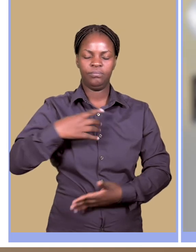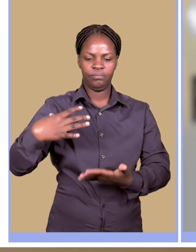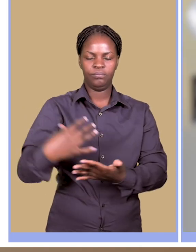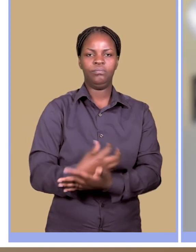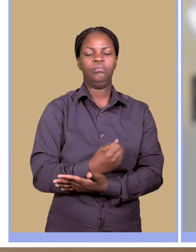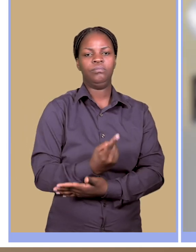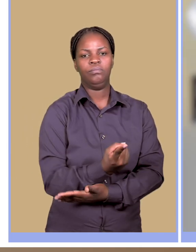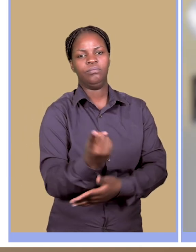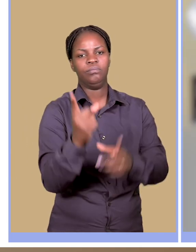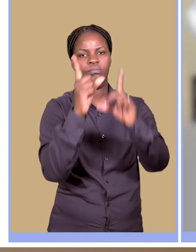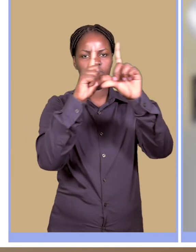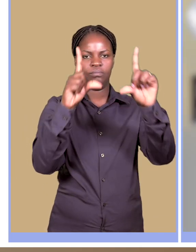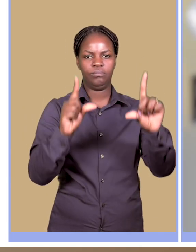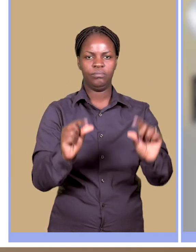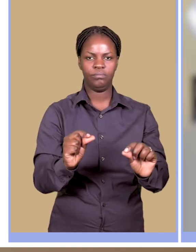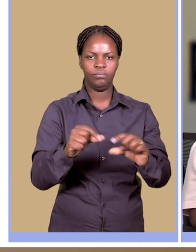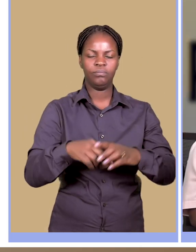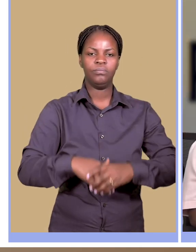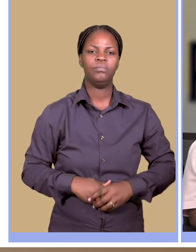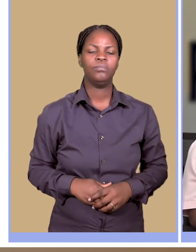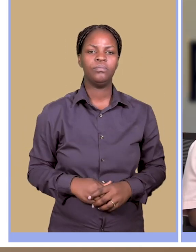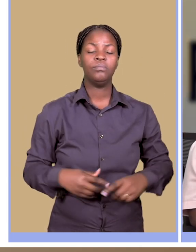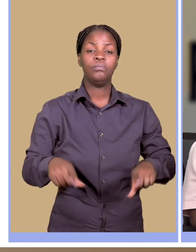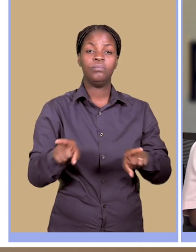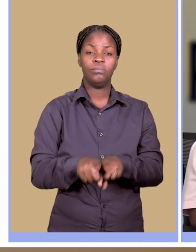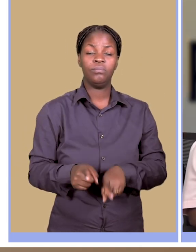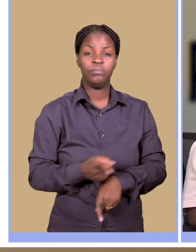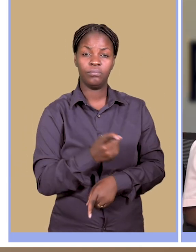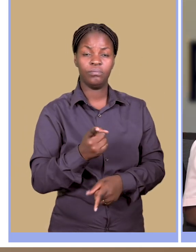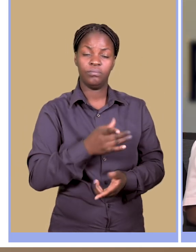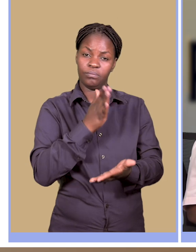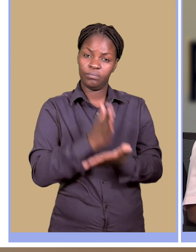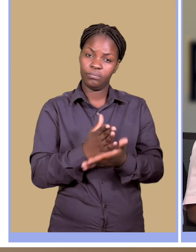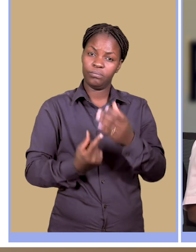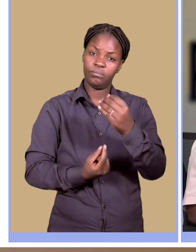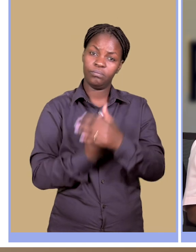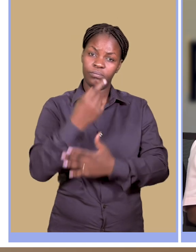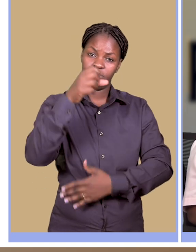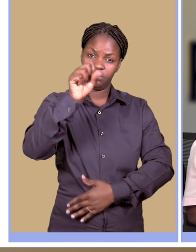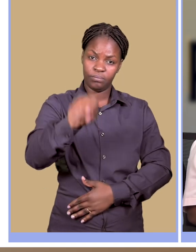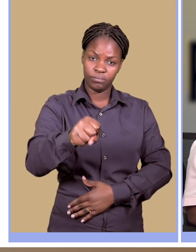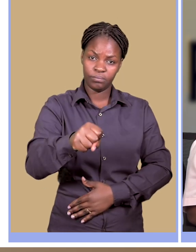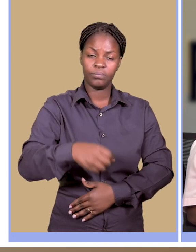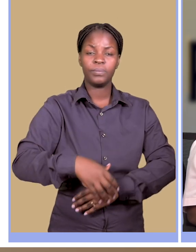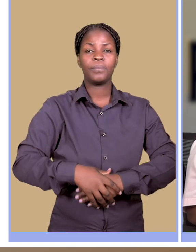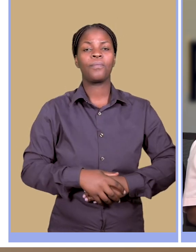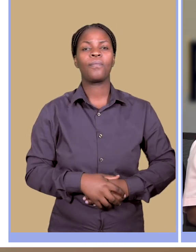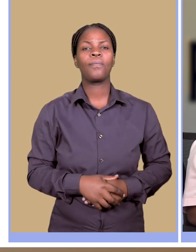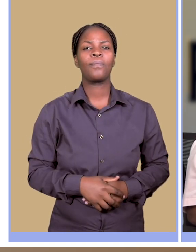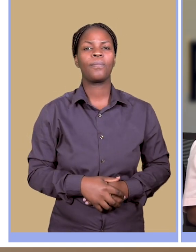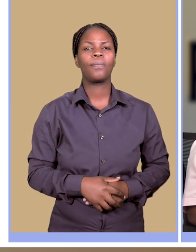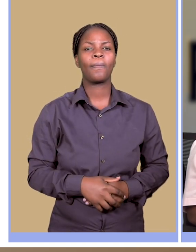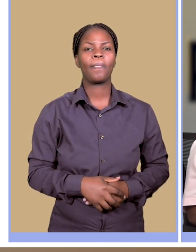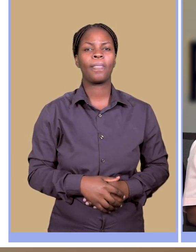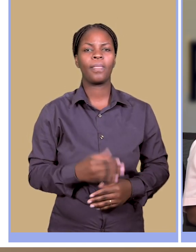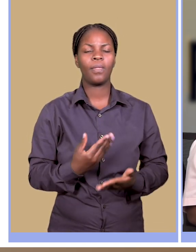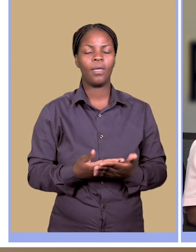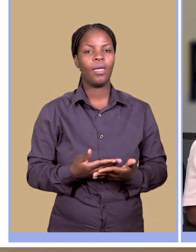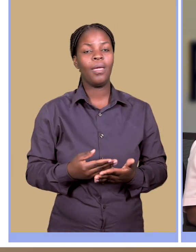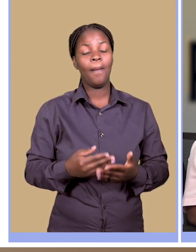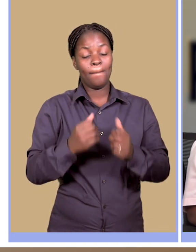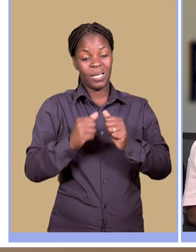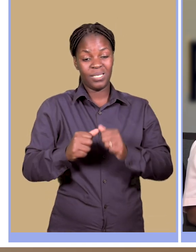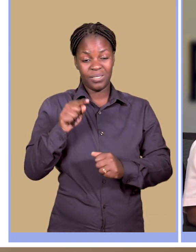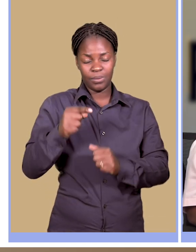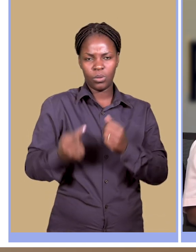ela, conviver com ela. E sendo uma realidade humana, uma realidade, por um lado, causada pelo ser